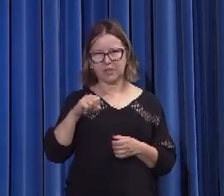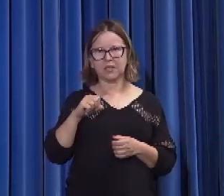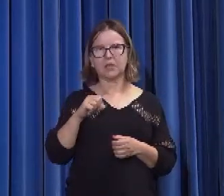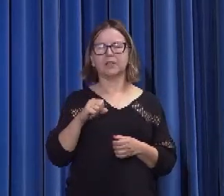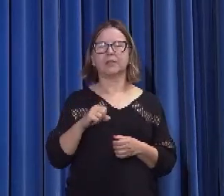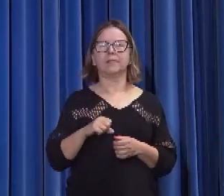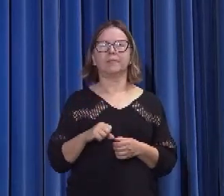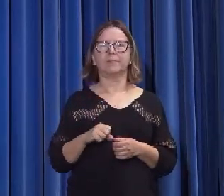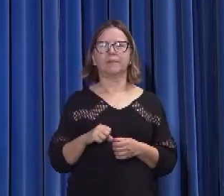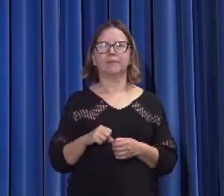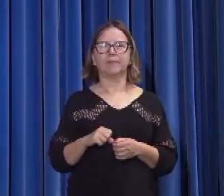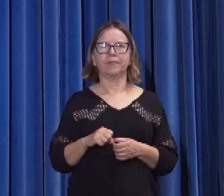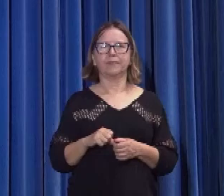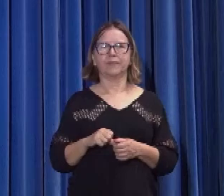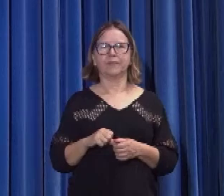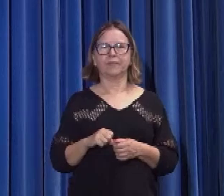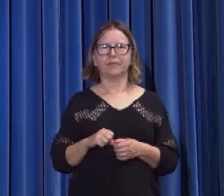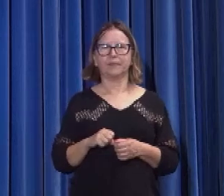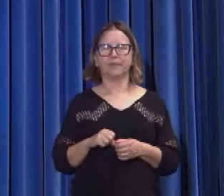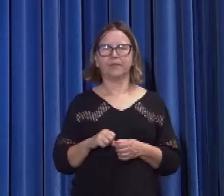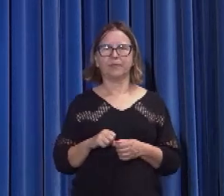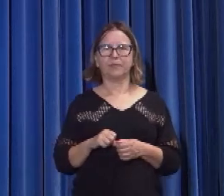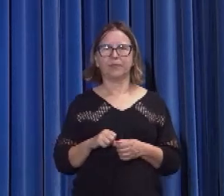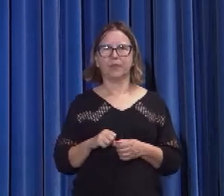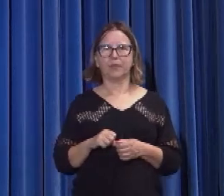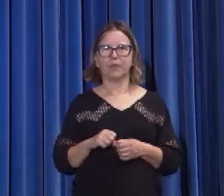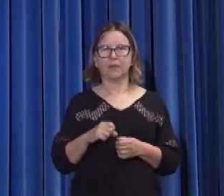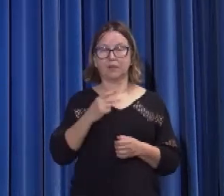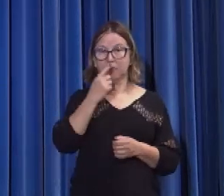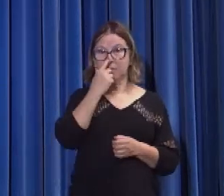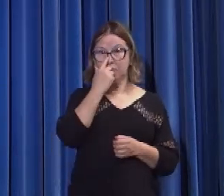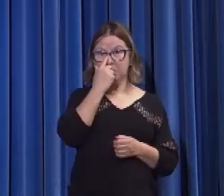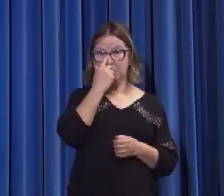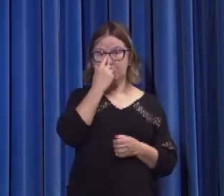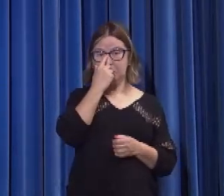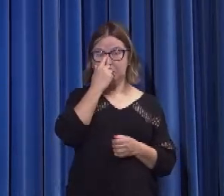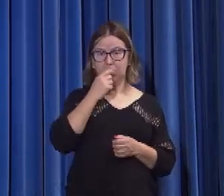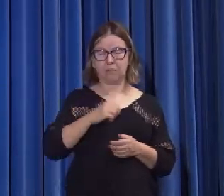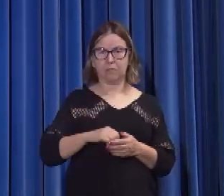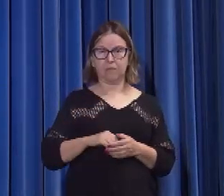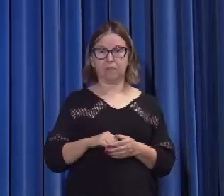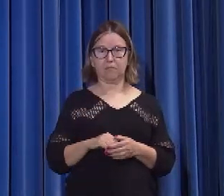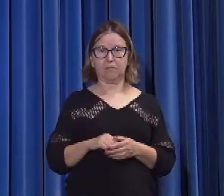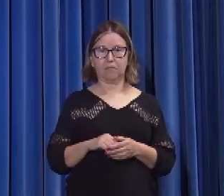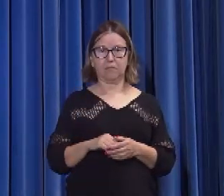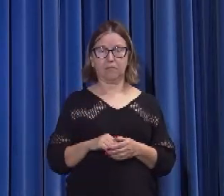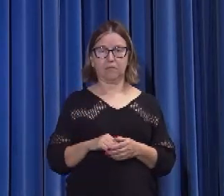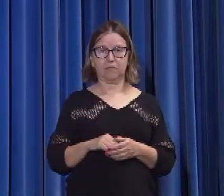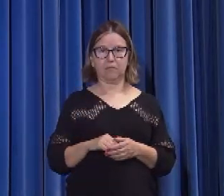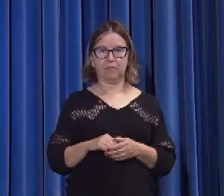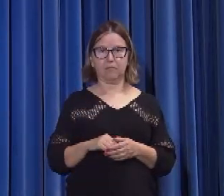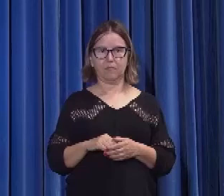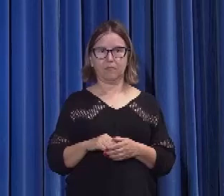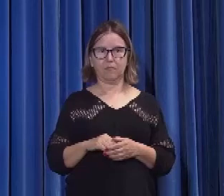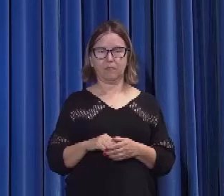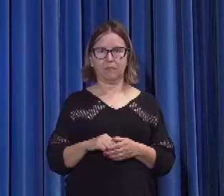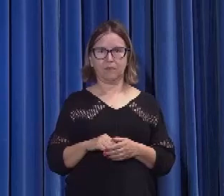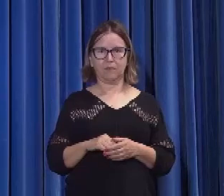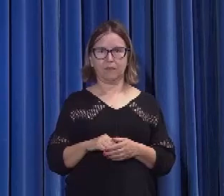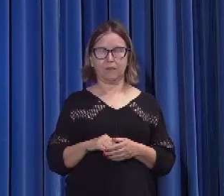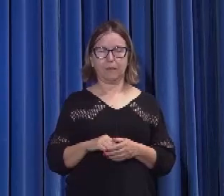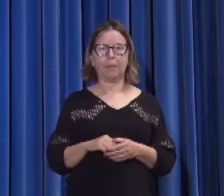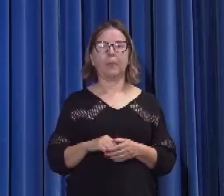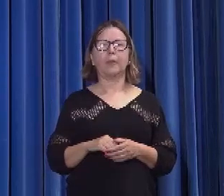meus irmãos, com essa transcrição do Wiersbe, que nós não devemos ouvir